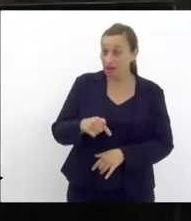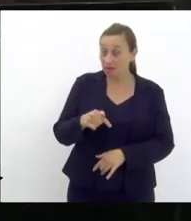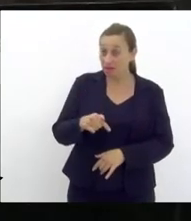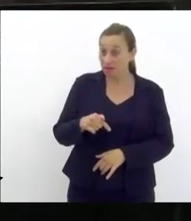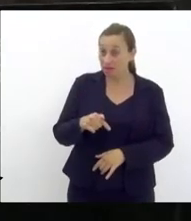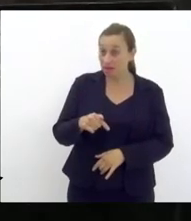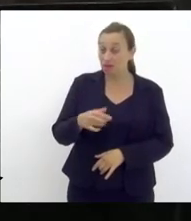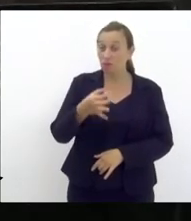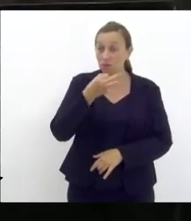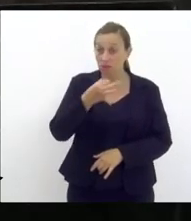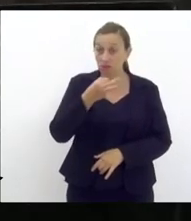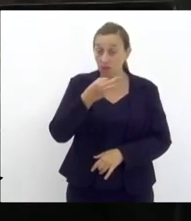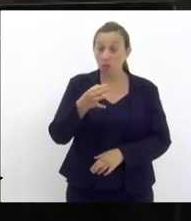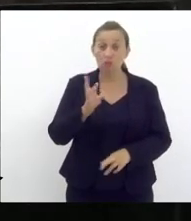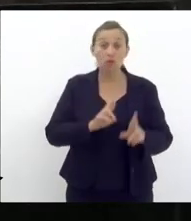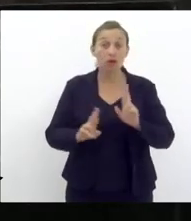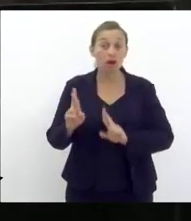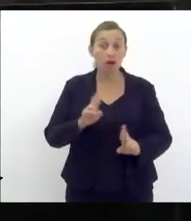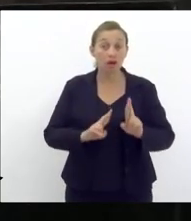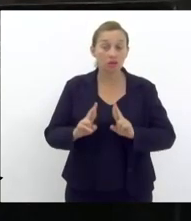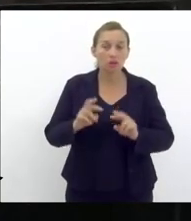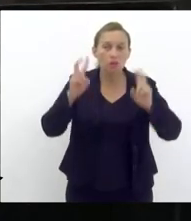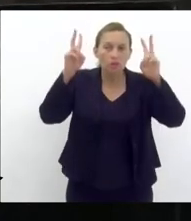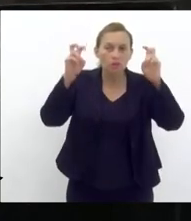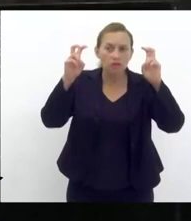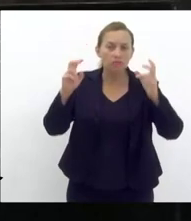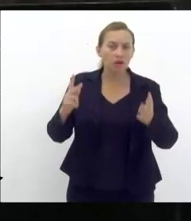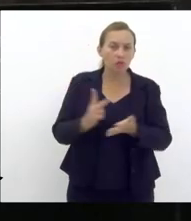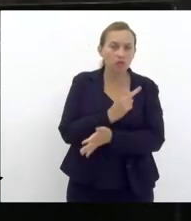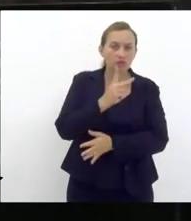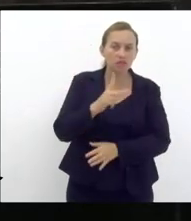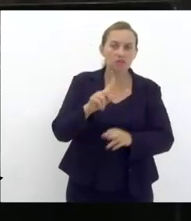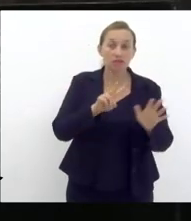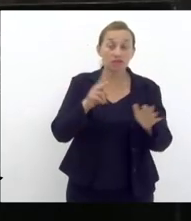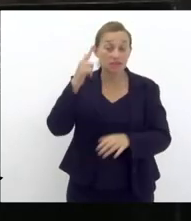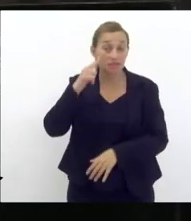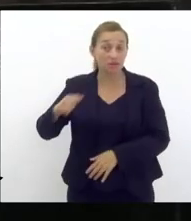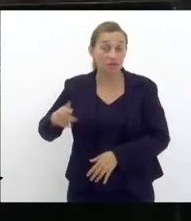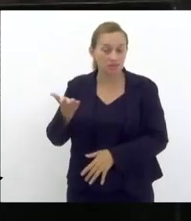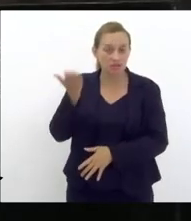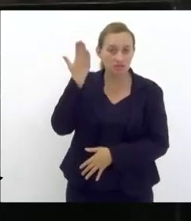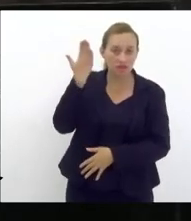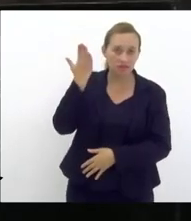dá a sua posição em relação a um tema que aconteceu aqui na semana passada